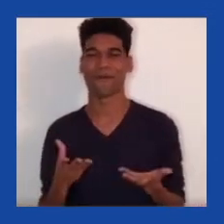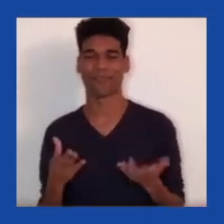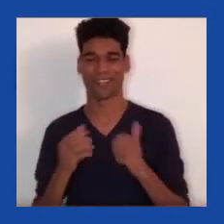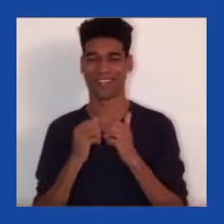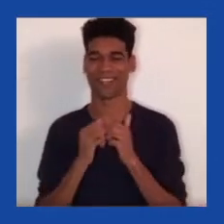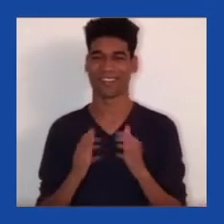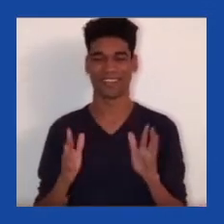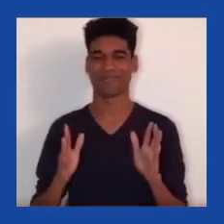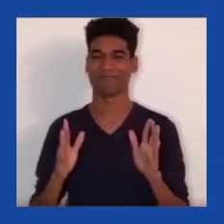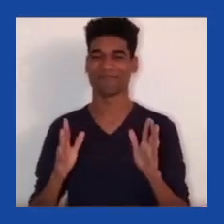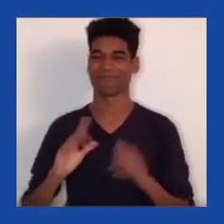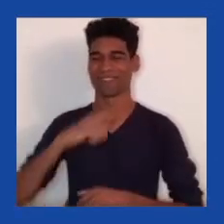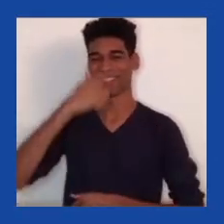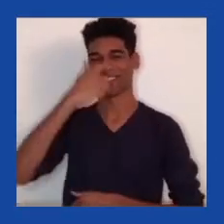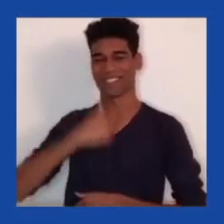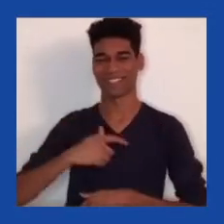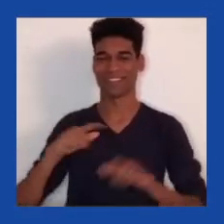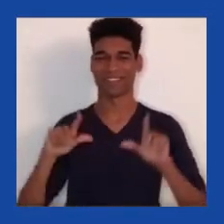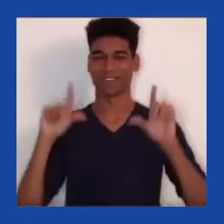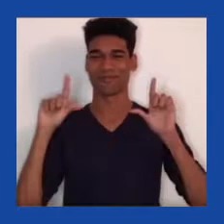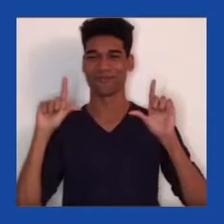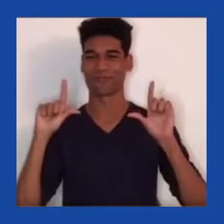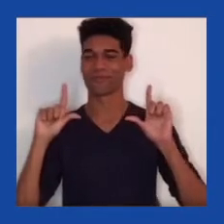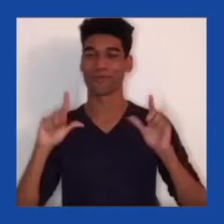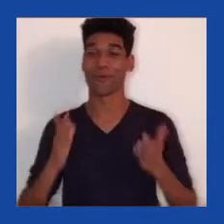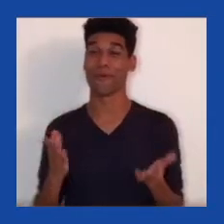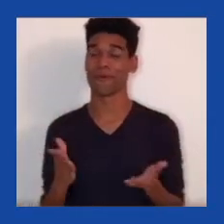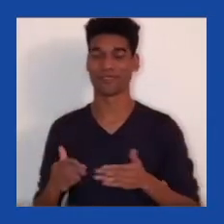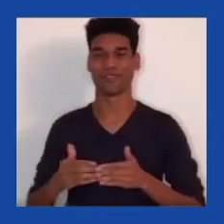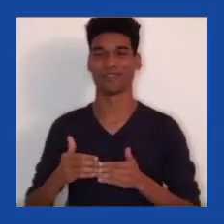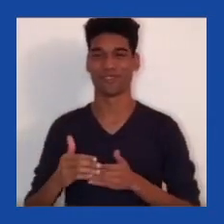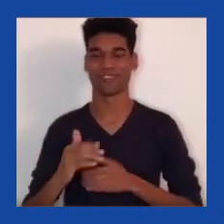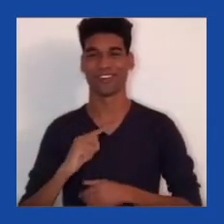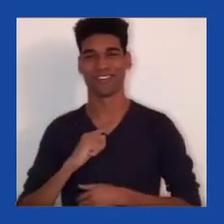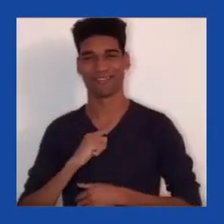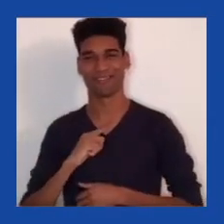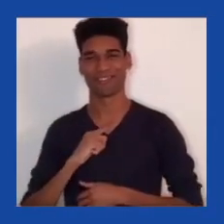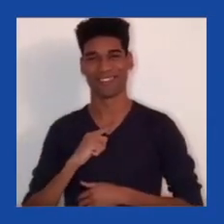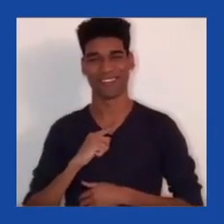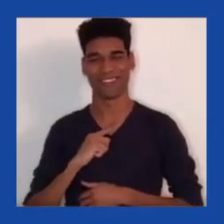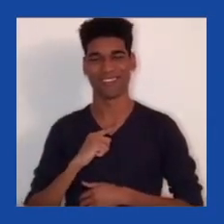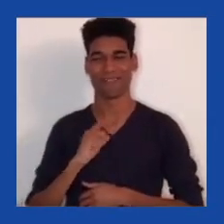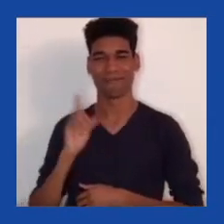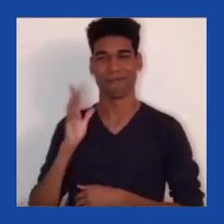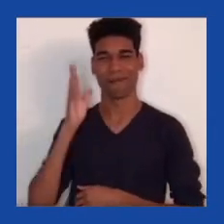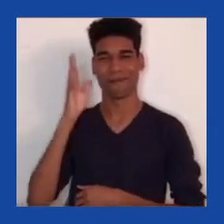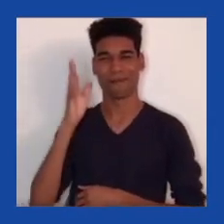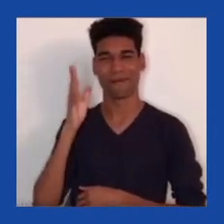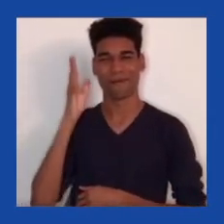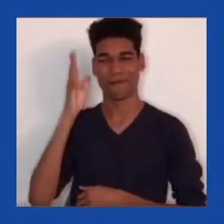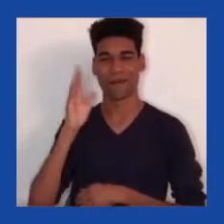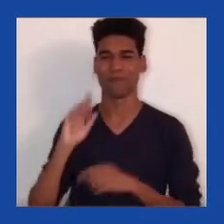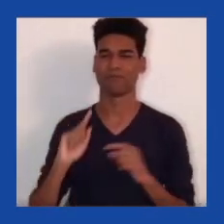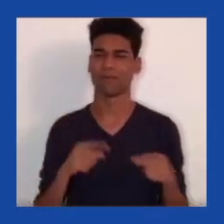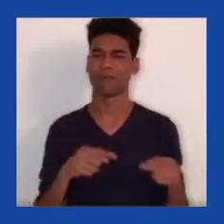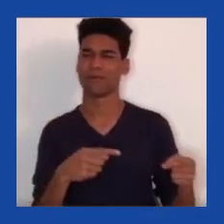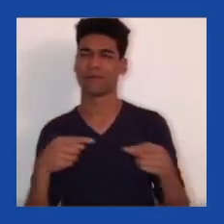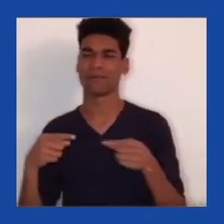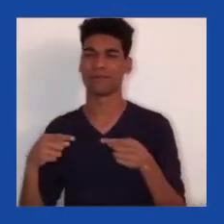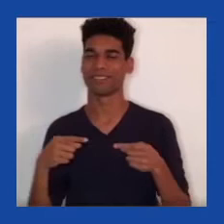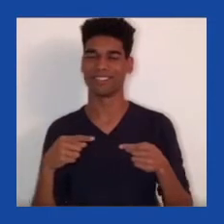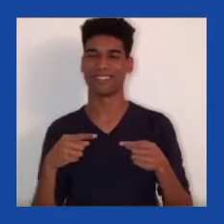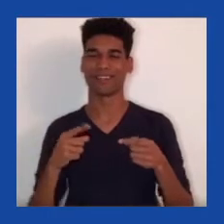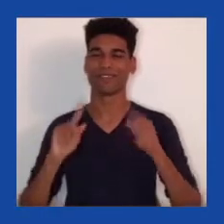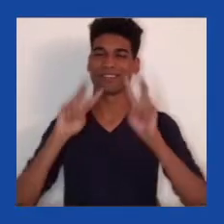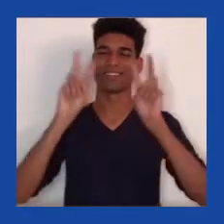Cidadania em Cena. A partir de hoje, a gente vai ter uma sequência muito especial de palestras e debates sobre diversos